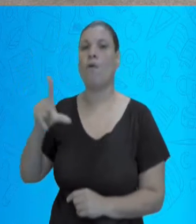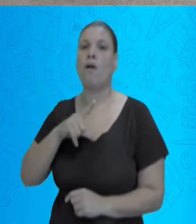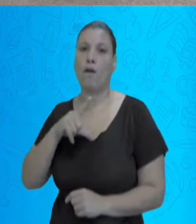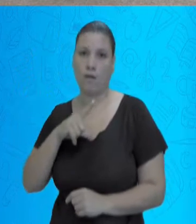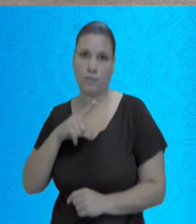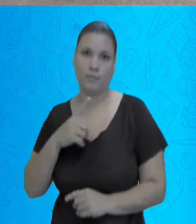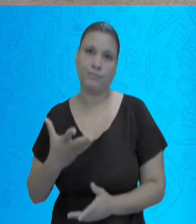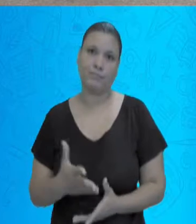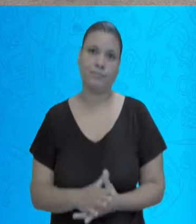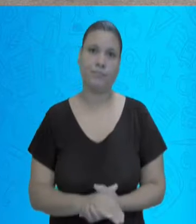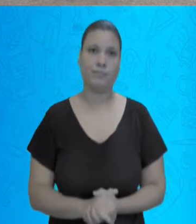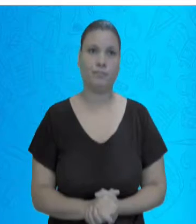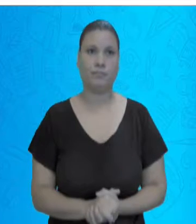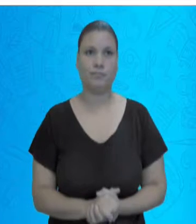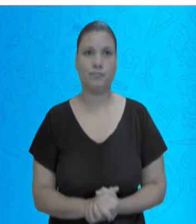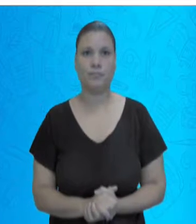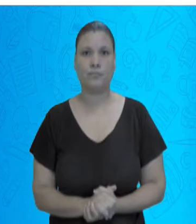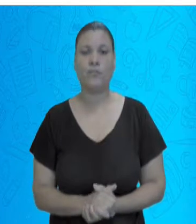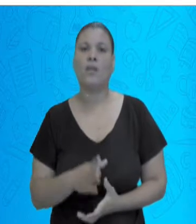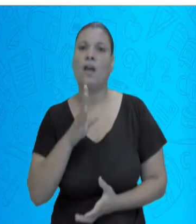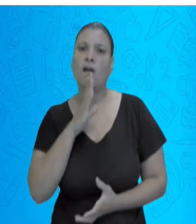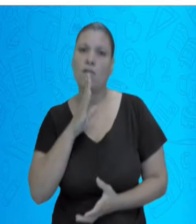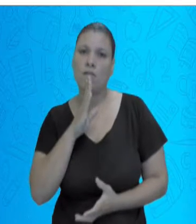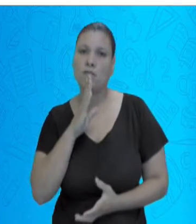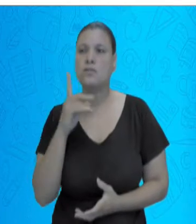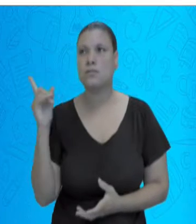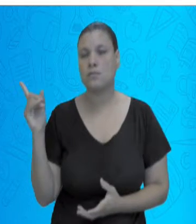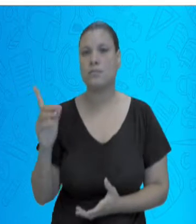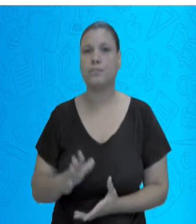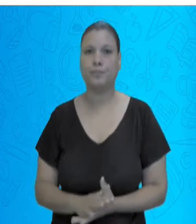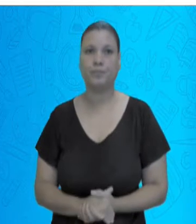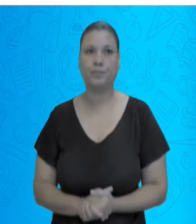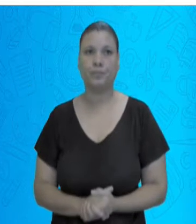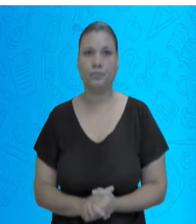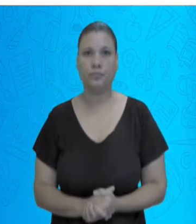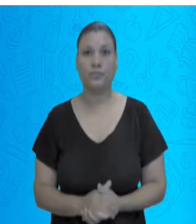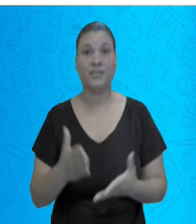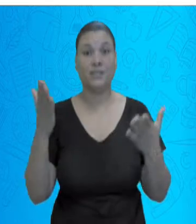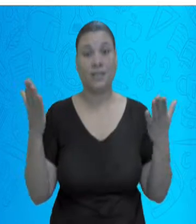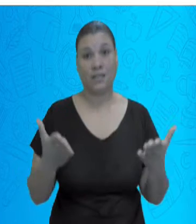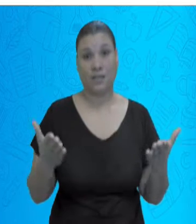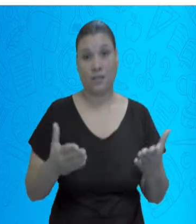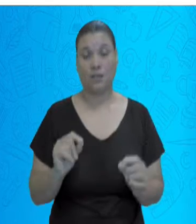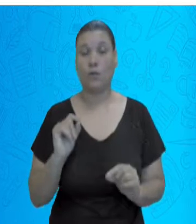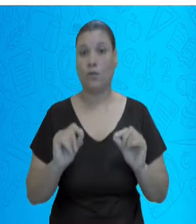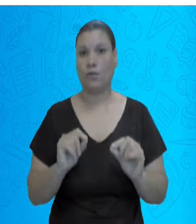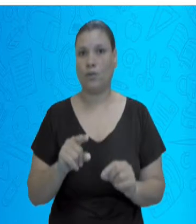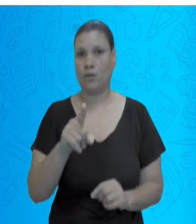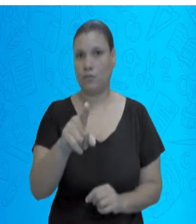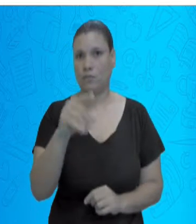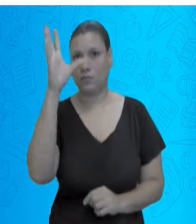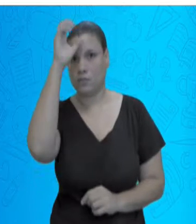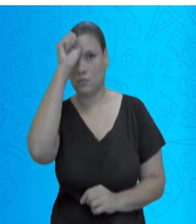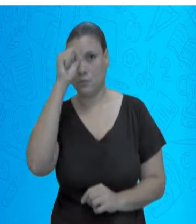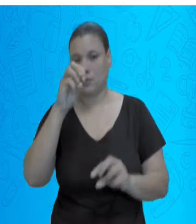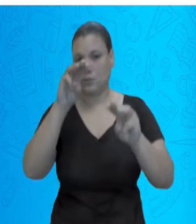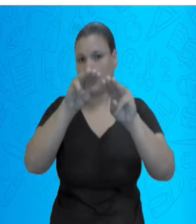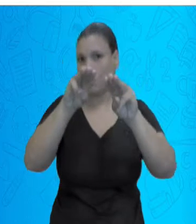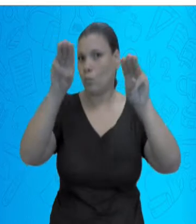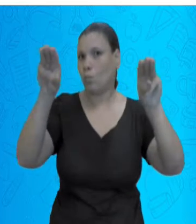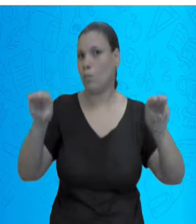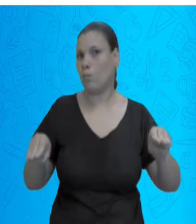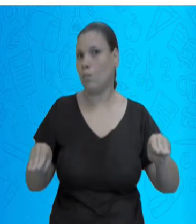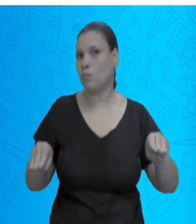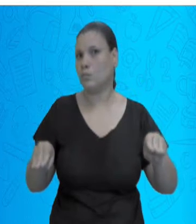pouquinho, continuar a história do museu. O Museu Nacional agora a gente vai falar do museu aqui do Brasil, como que